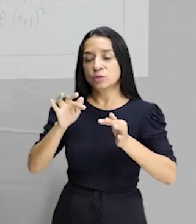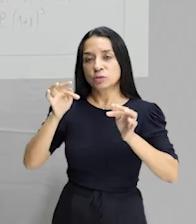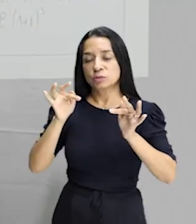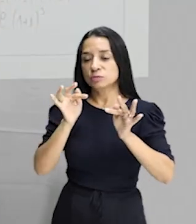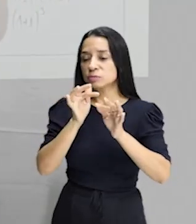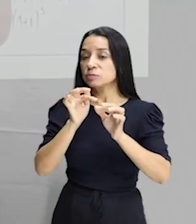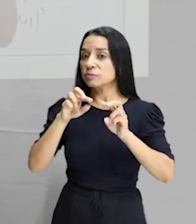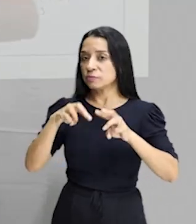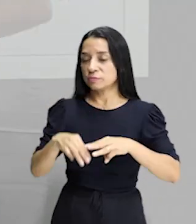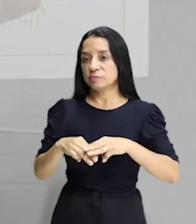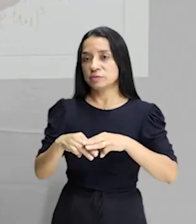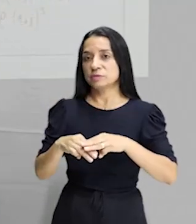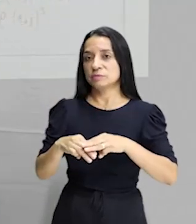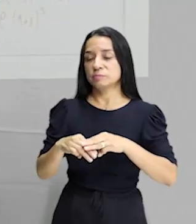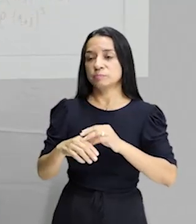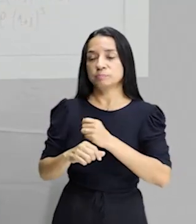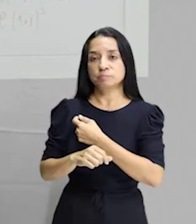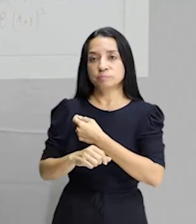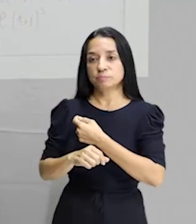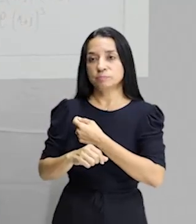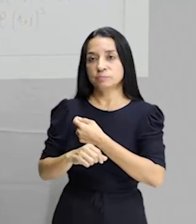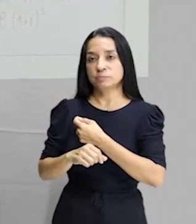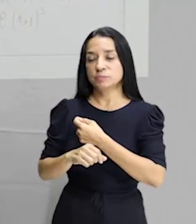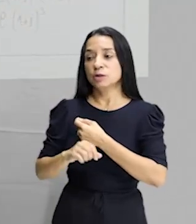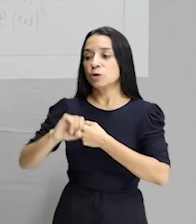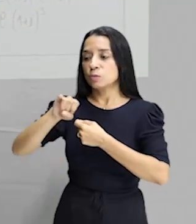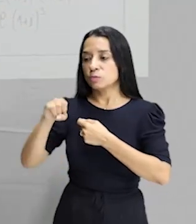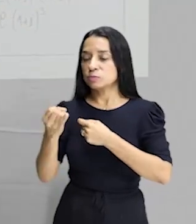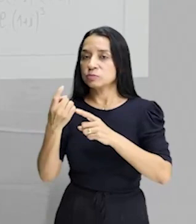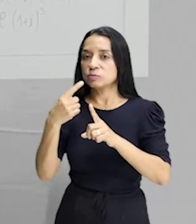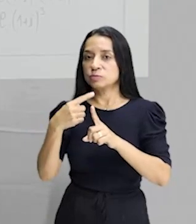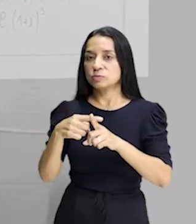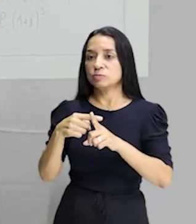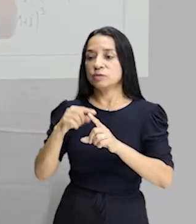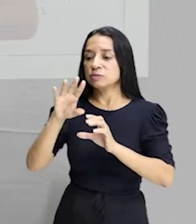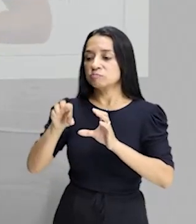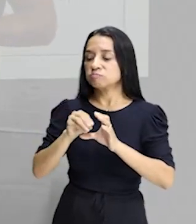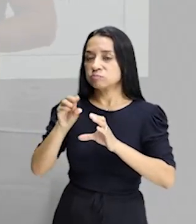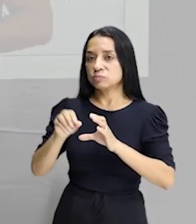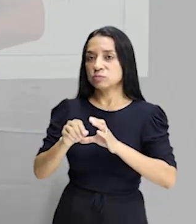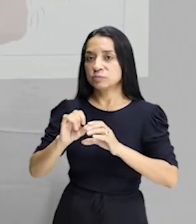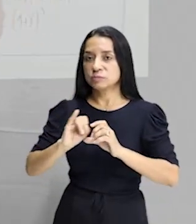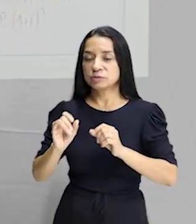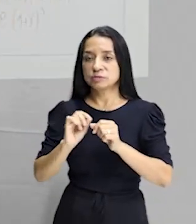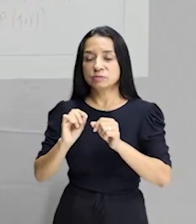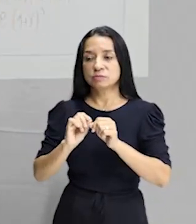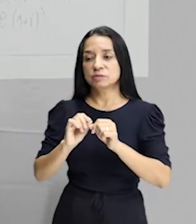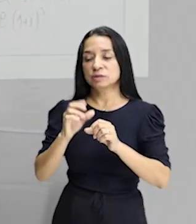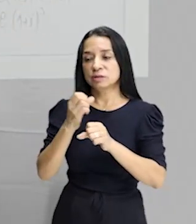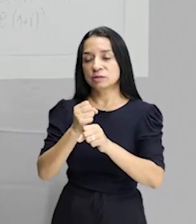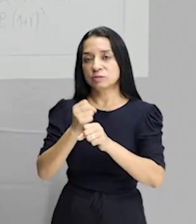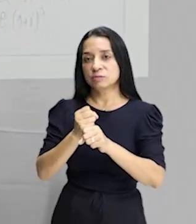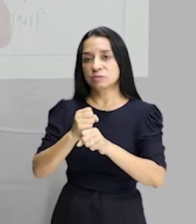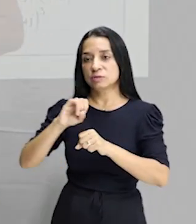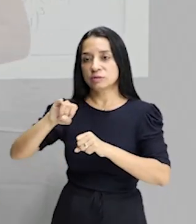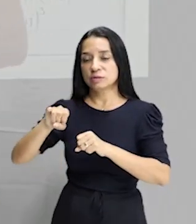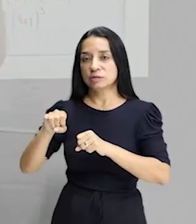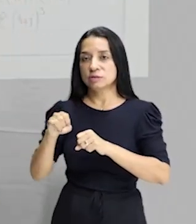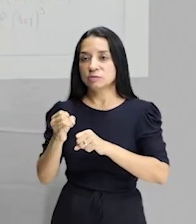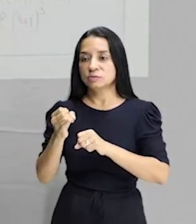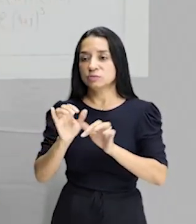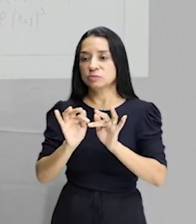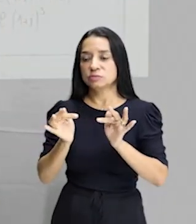juros né Desse capital Então veja só se eu vou fazer essa conta aqui a juros simples sem precisar até usar fórmula